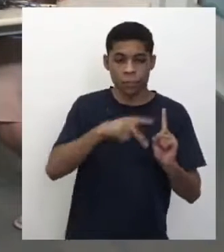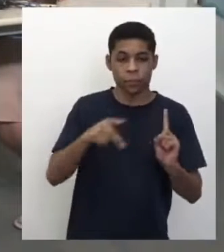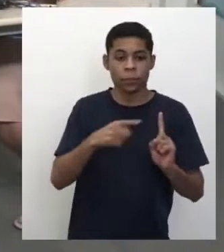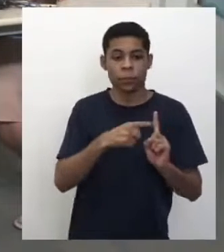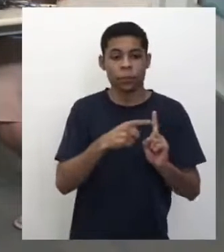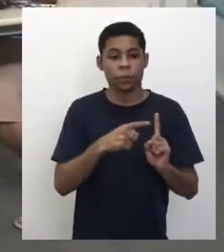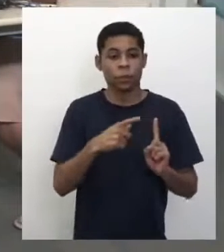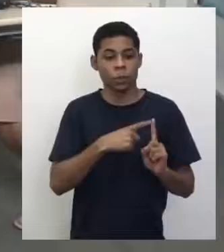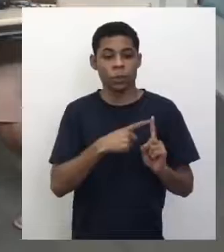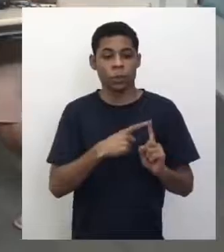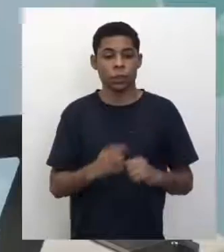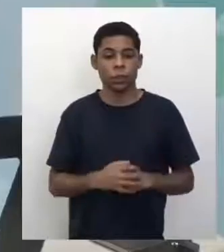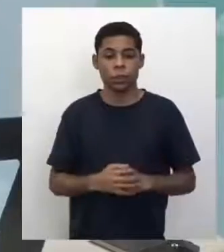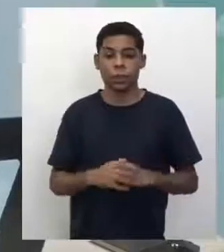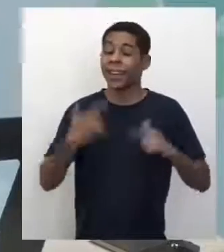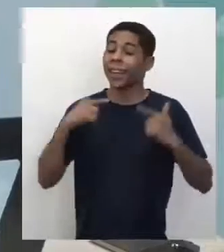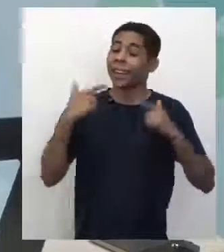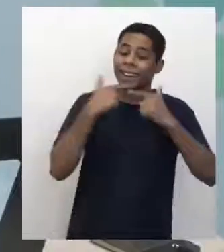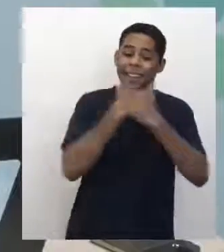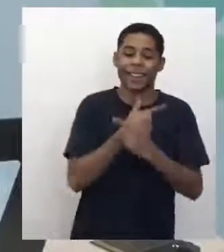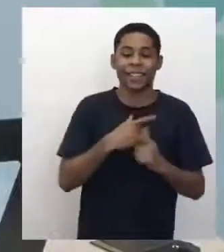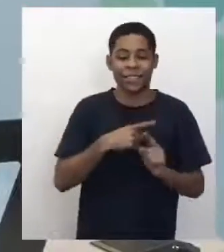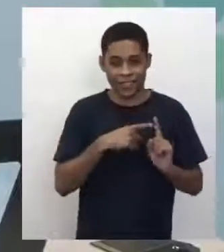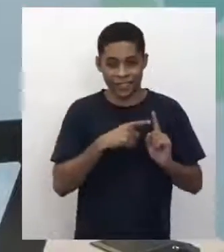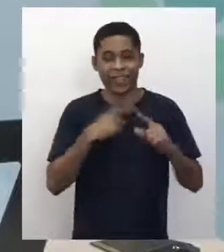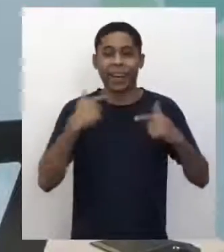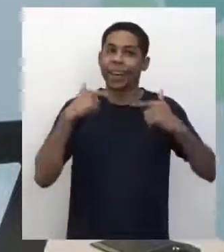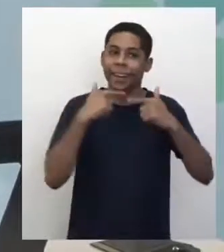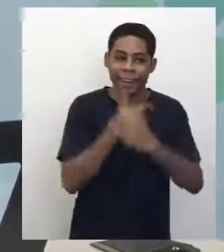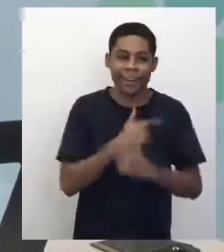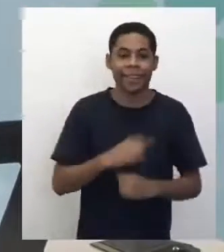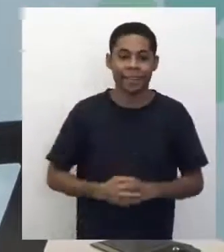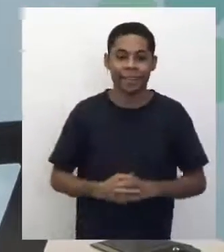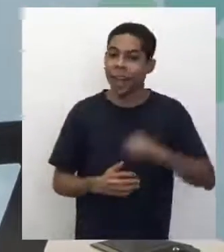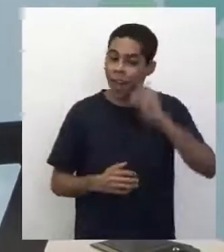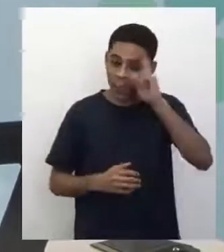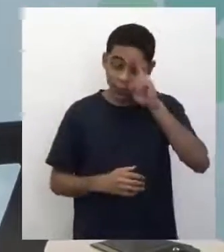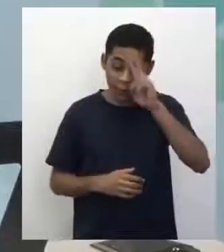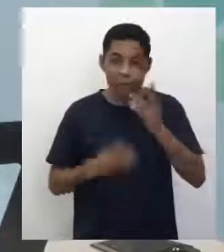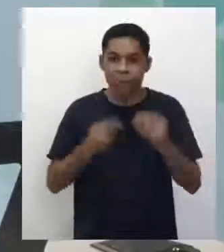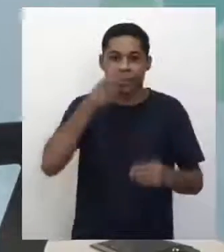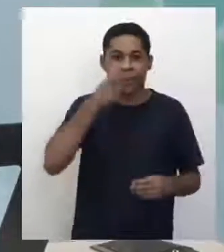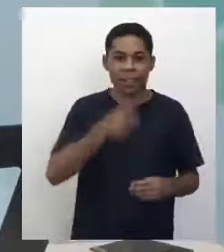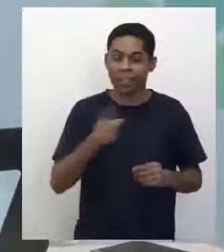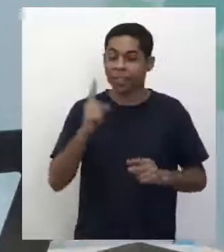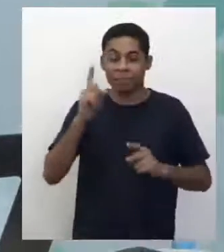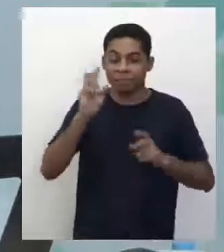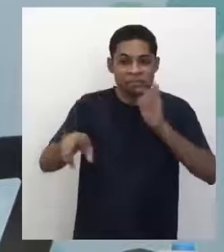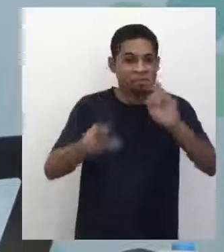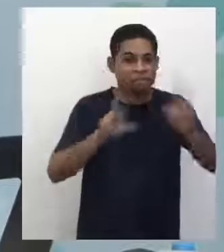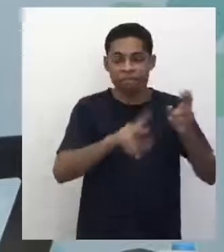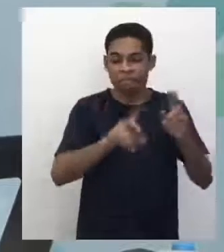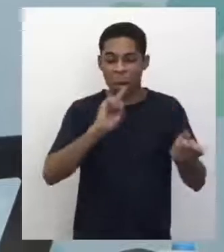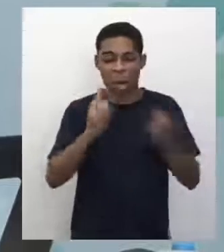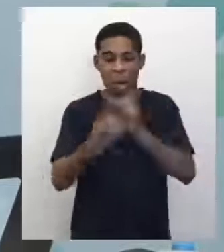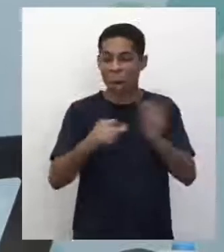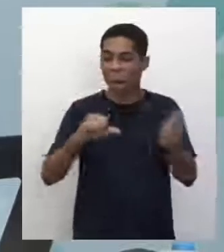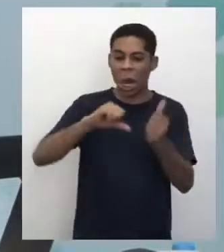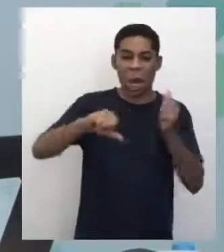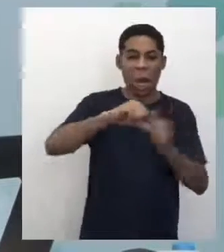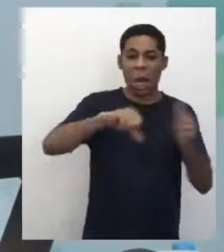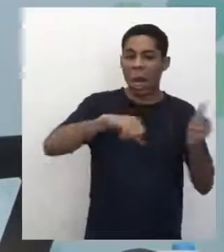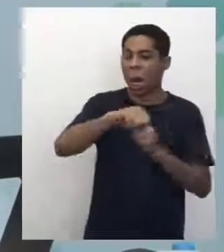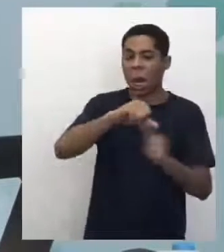estão dando risada, que não é a história menos, foi né? bem interessante, assim, várias reviravoltas, cheio de plot